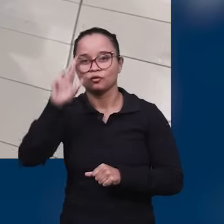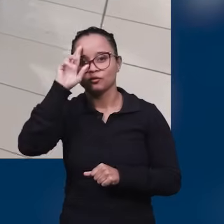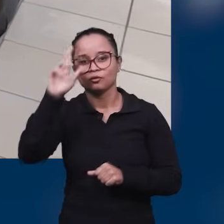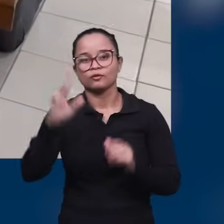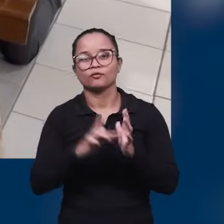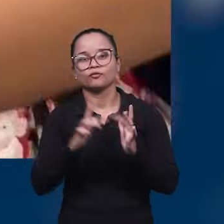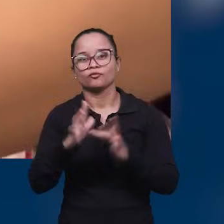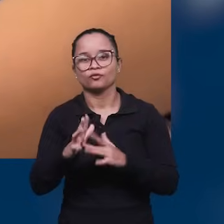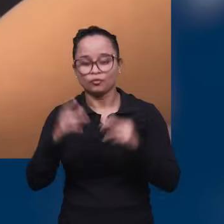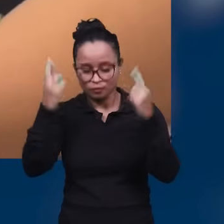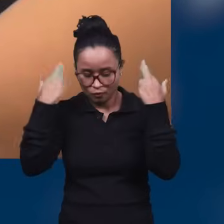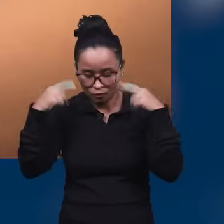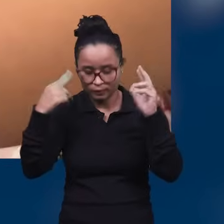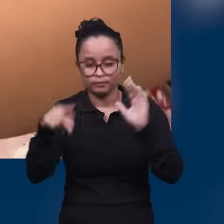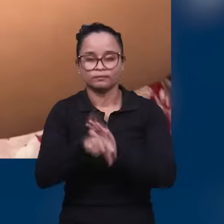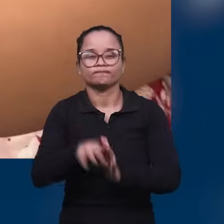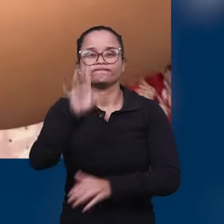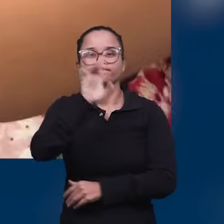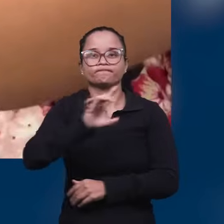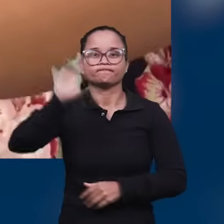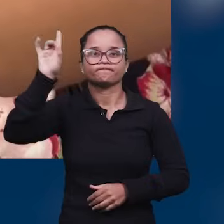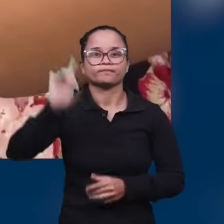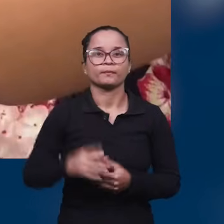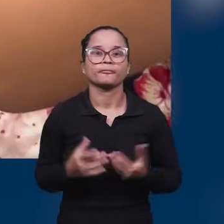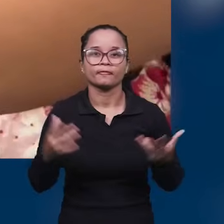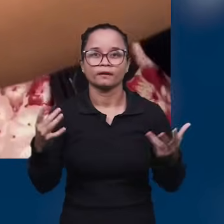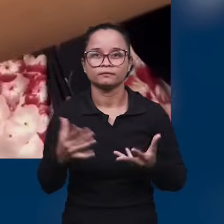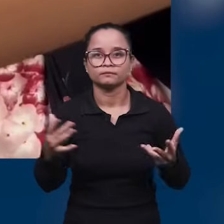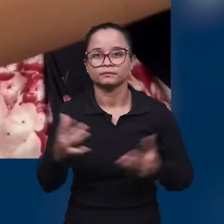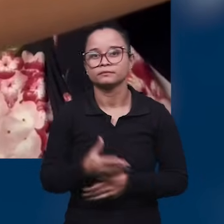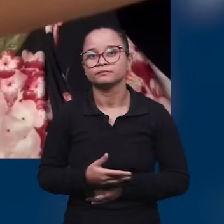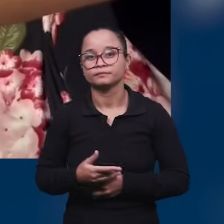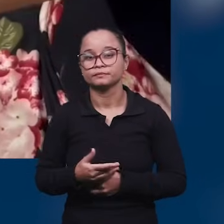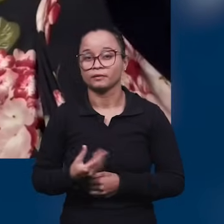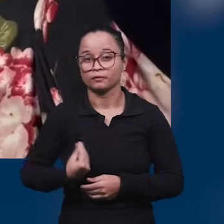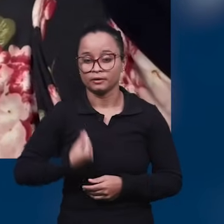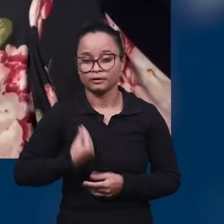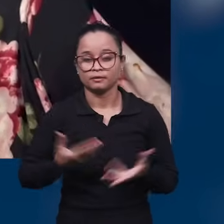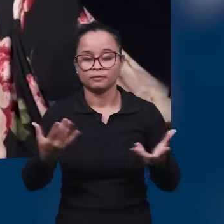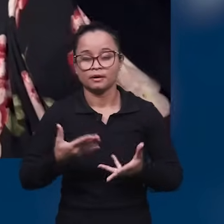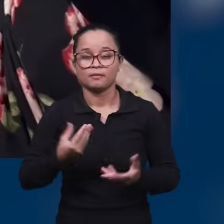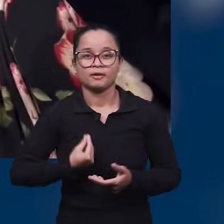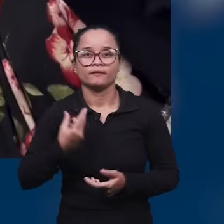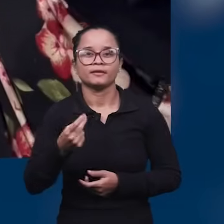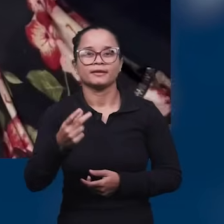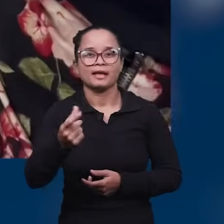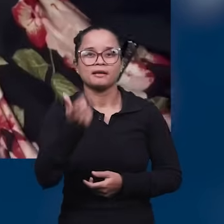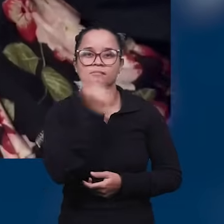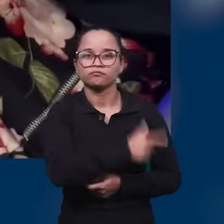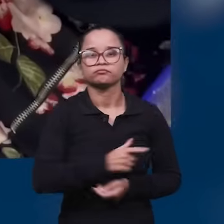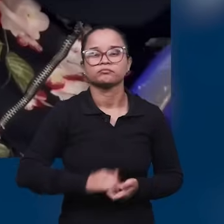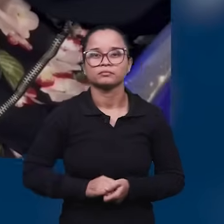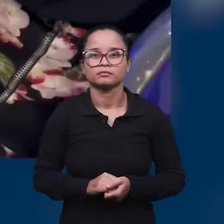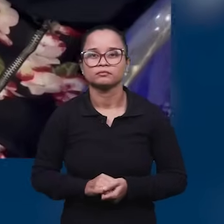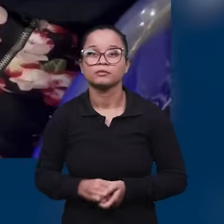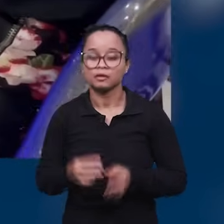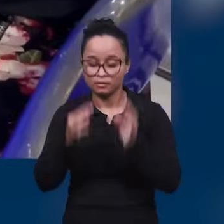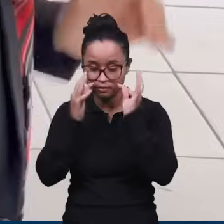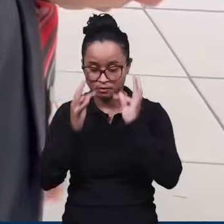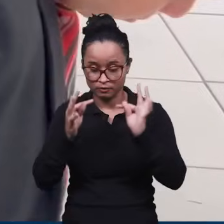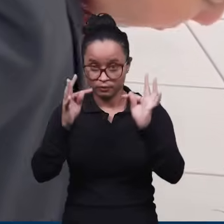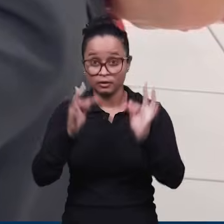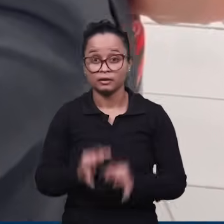crianças, intermediários e adolescentes. Esse trabalho tem permitido que famílias inteiras estejam juntinhas neste santo